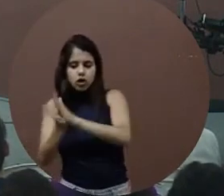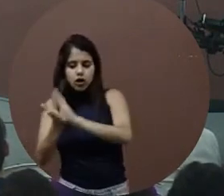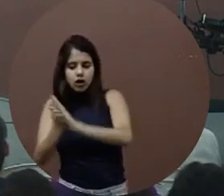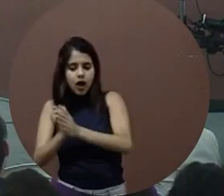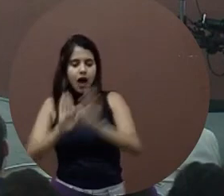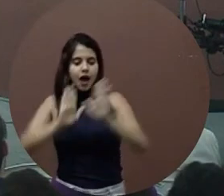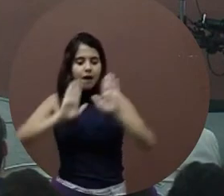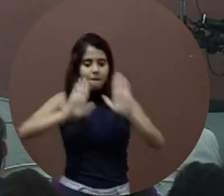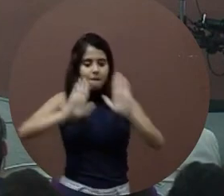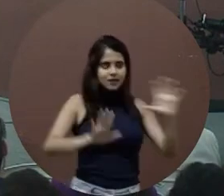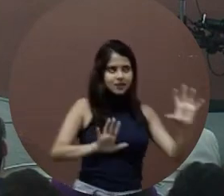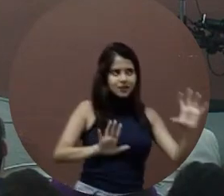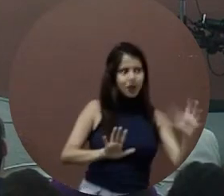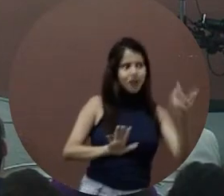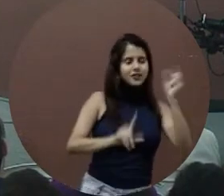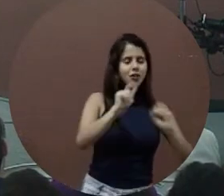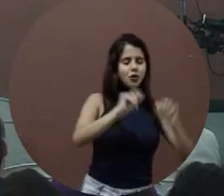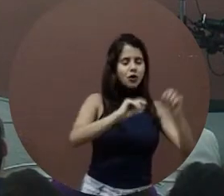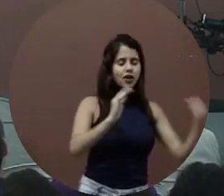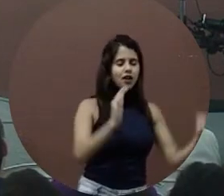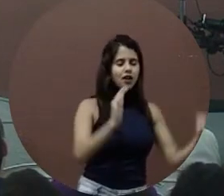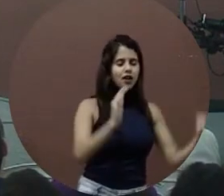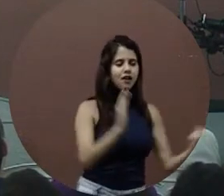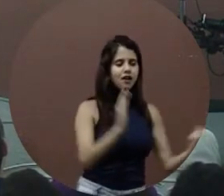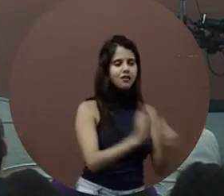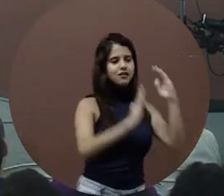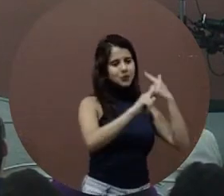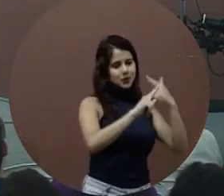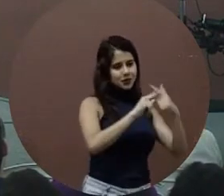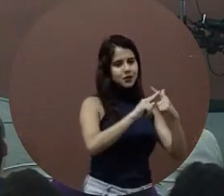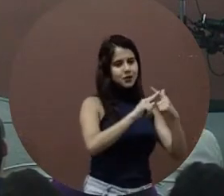eles, mas Deus continua fazendo.